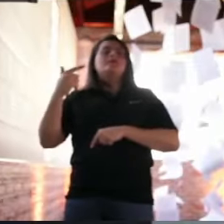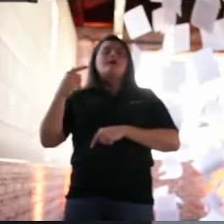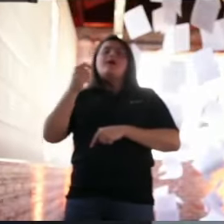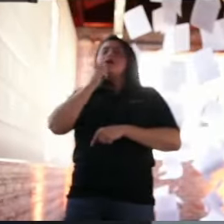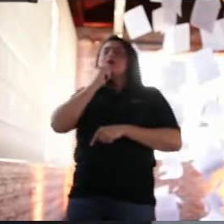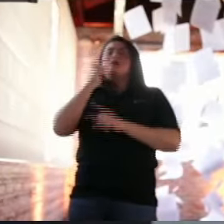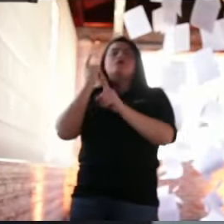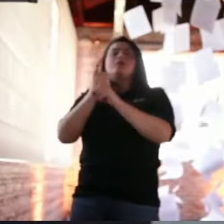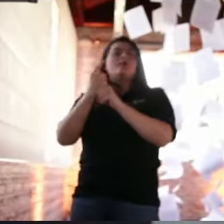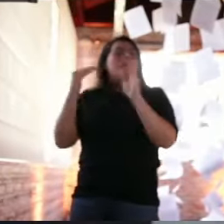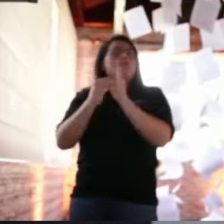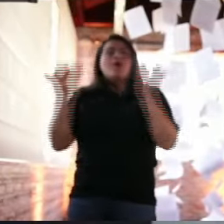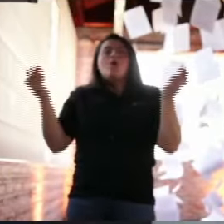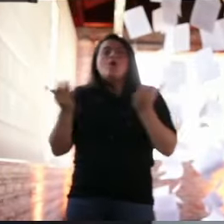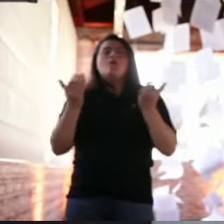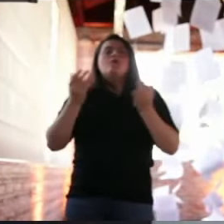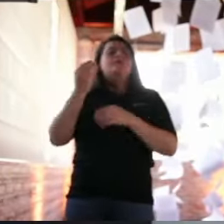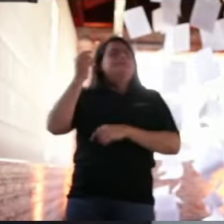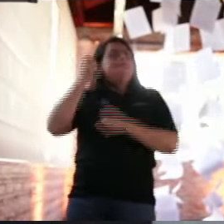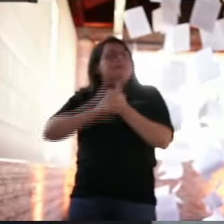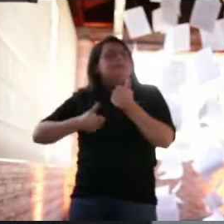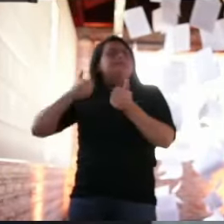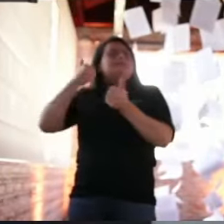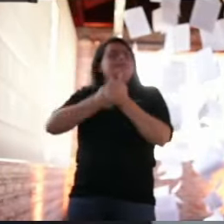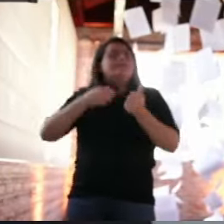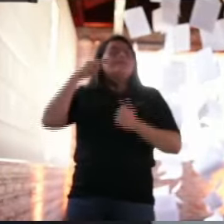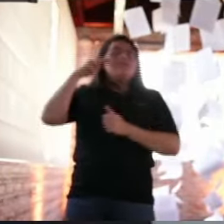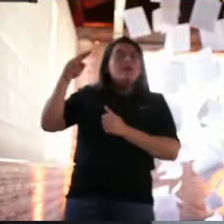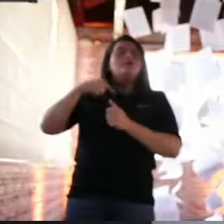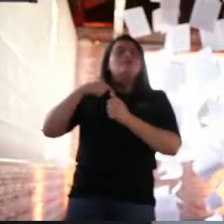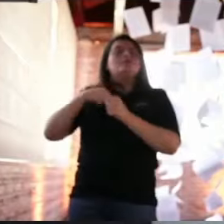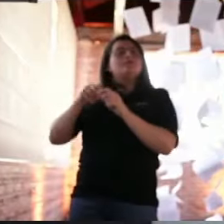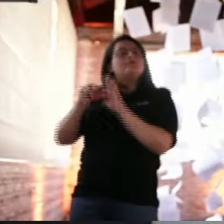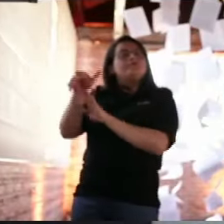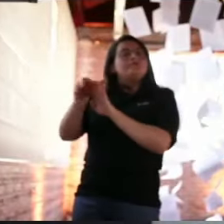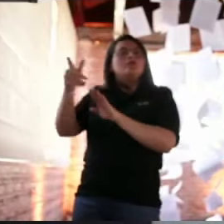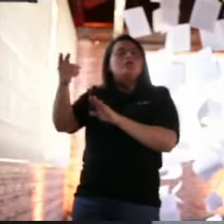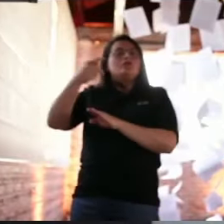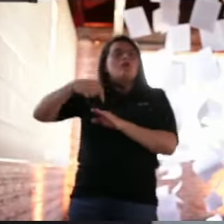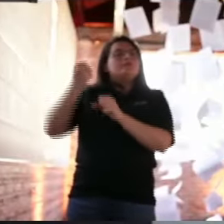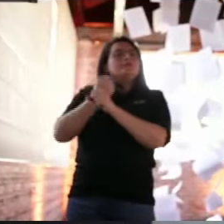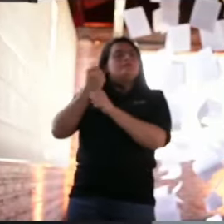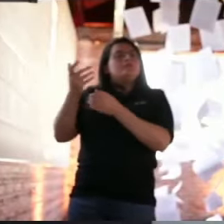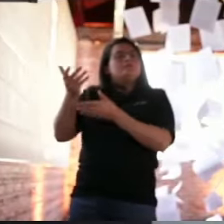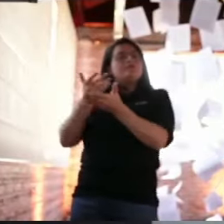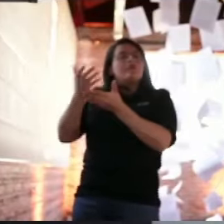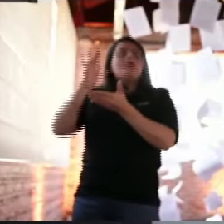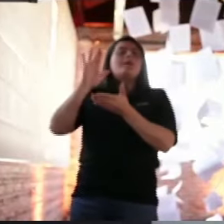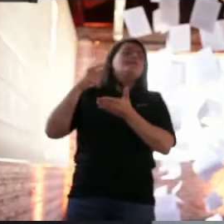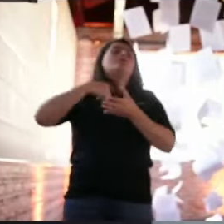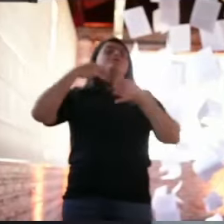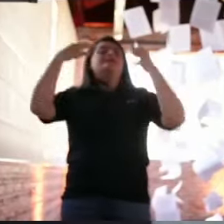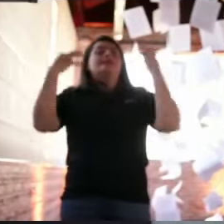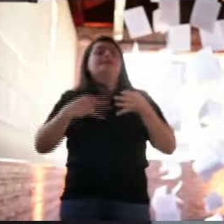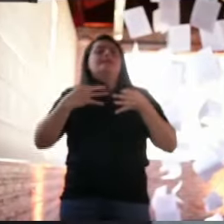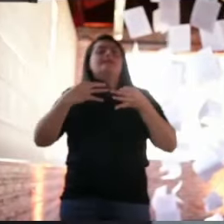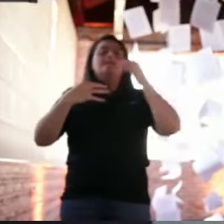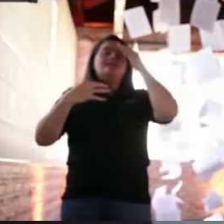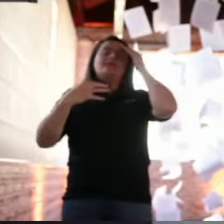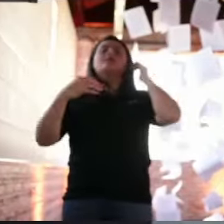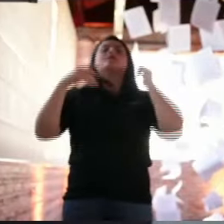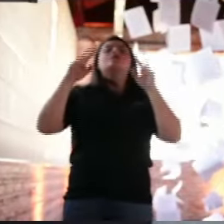descobri tô dando cabeçada todo dia vou lá ver como é que é elas me dá um feedback a gente vai vai construindo esse negócio mas tenho certeza absoluta que havia